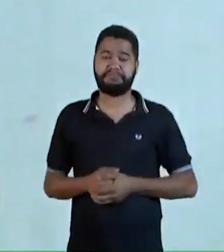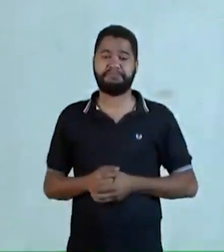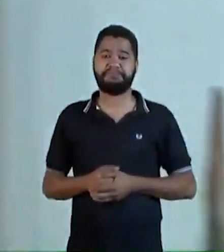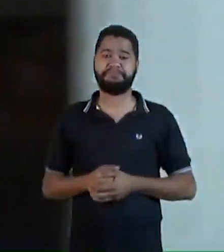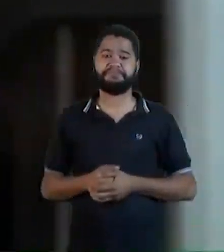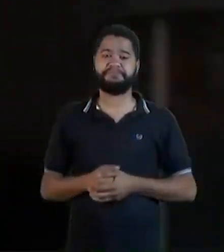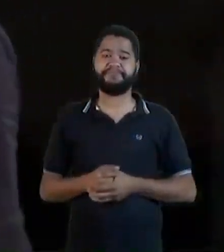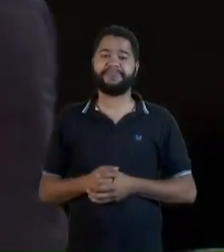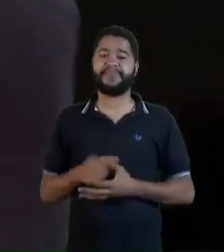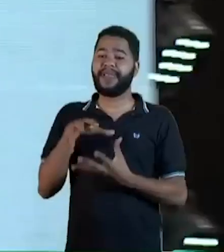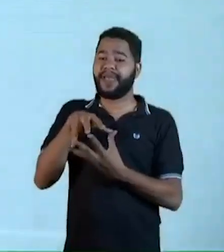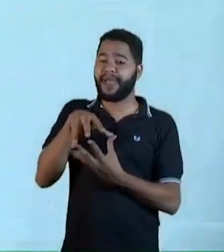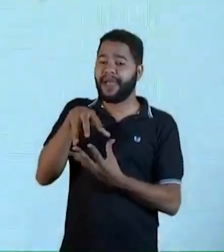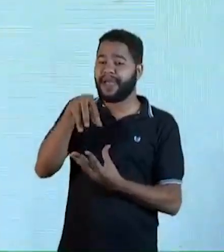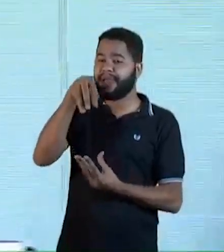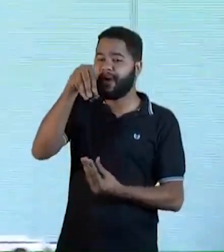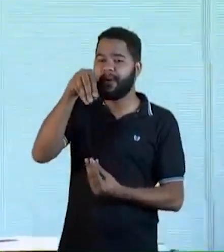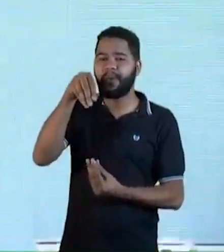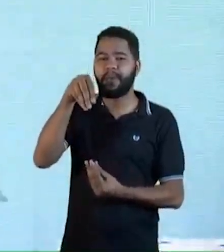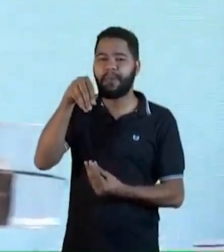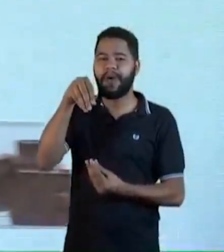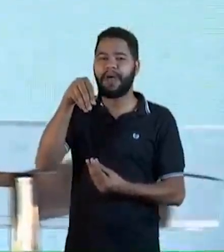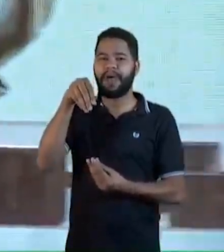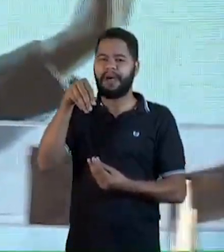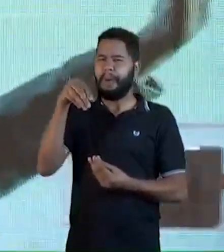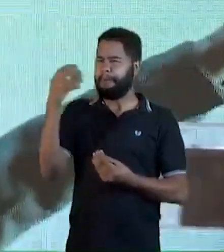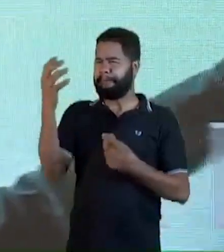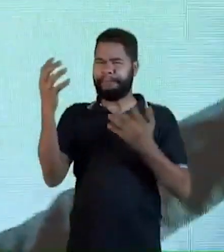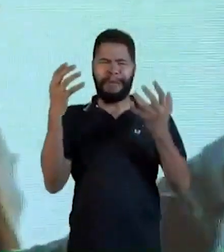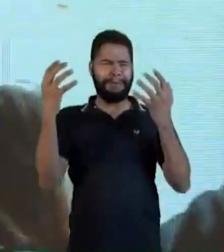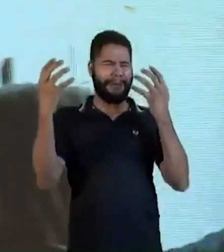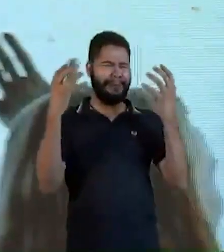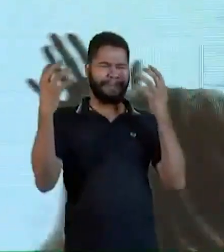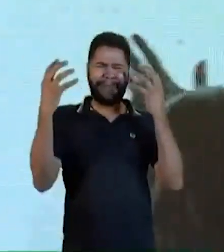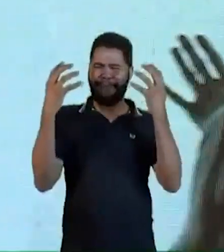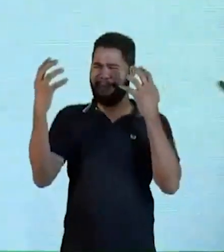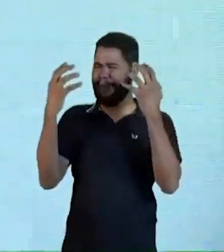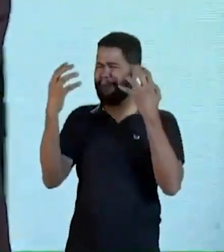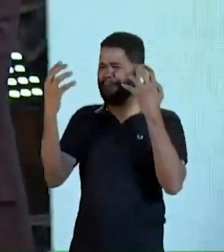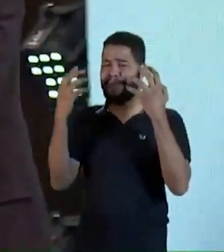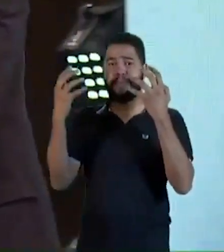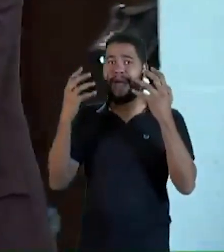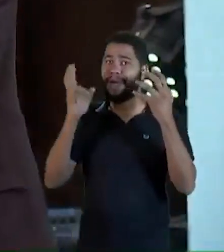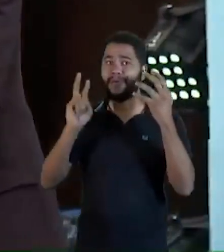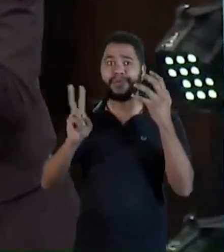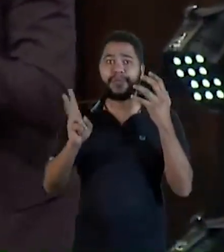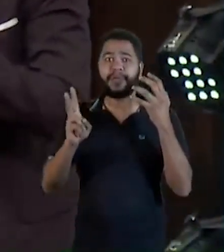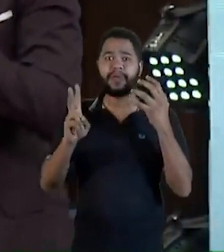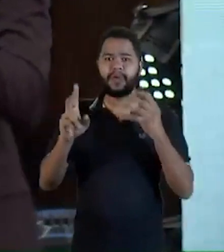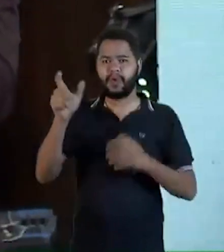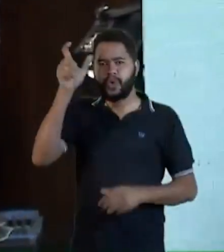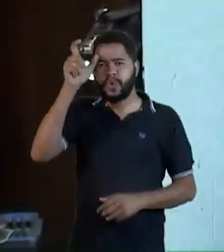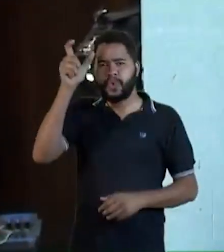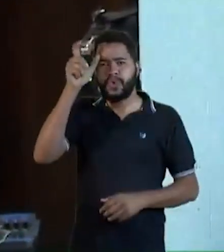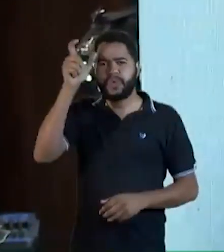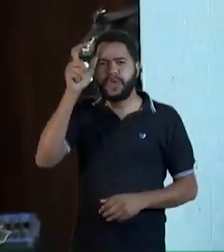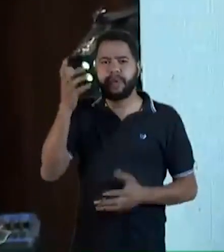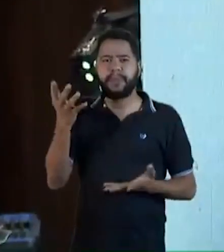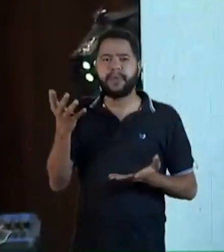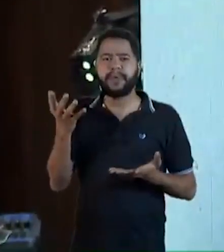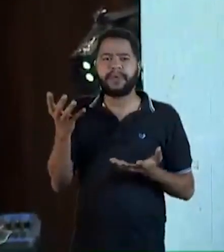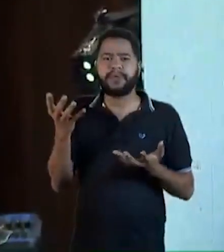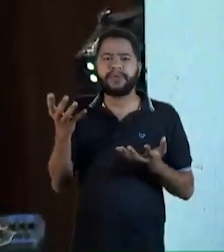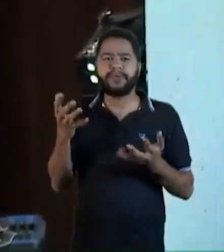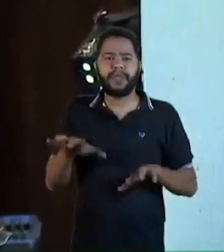a onda que está sendo bombardeada o tempo inteiro porque o diabo não quer olha gente